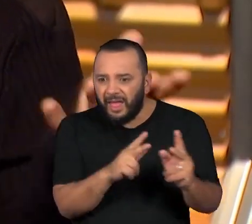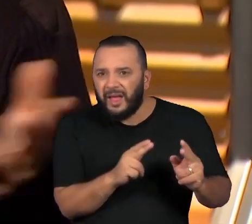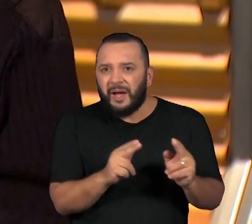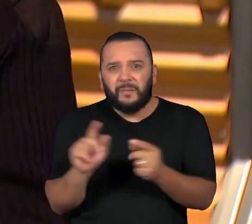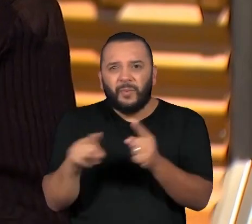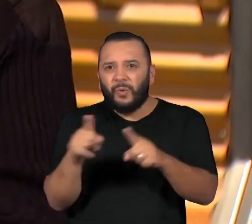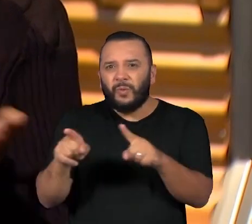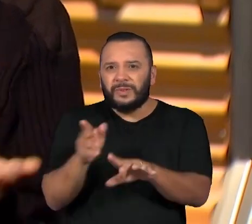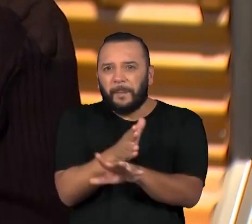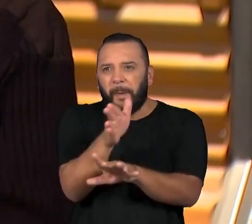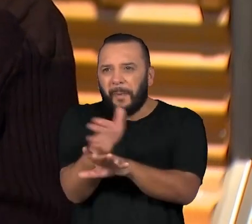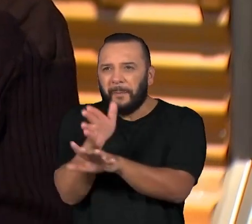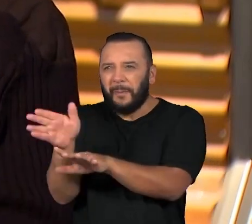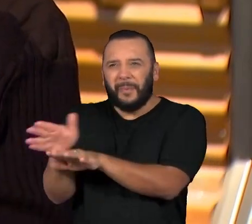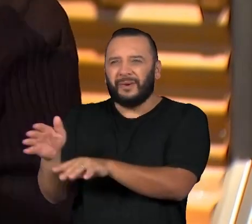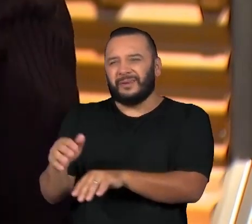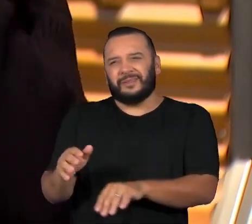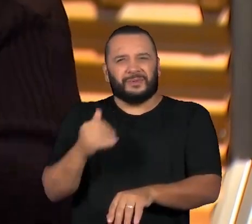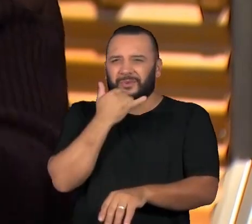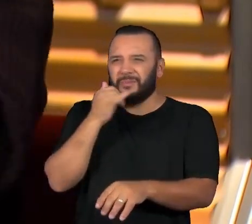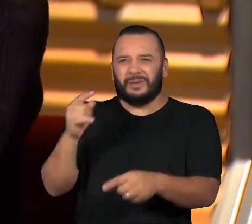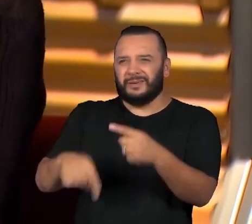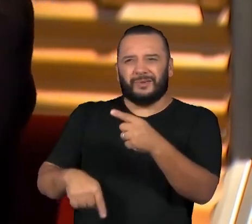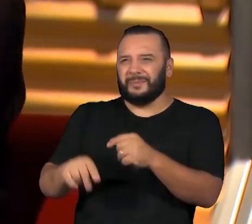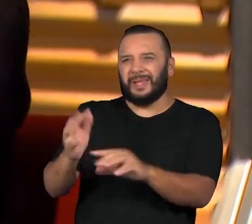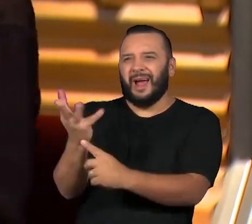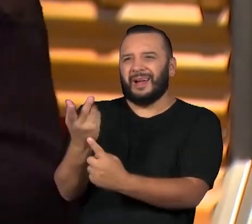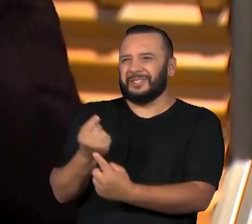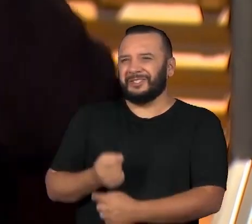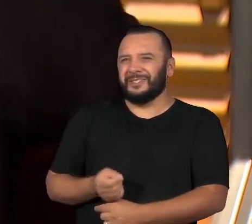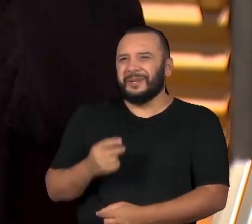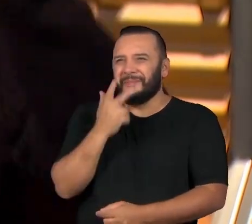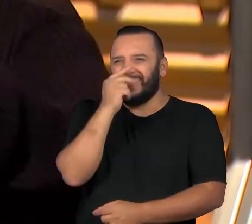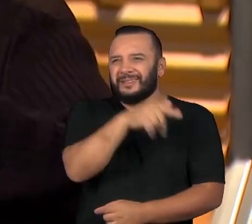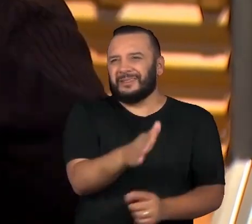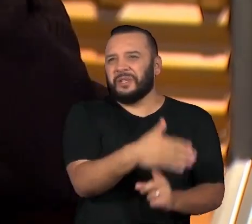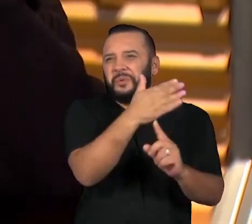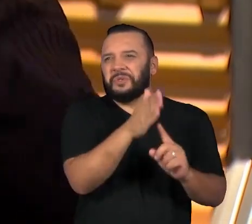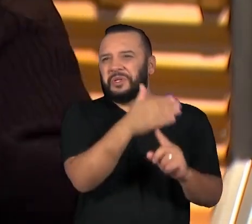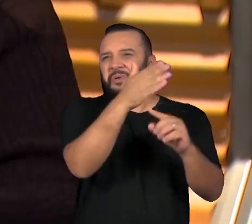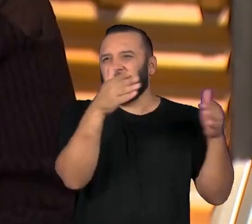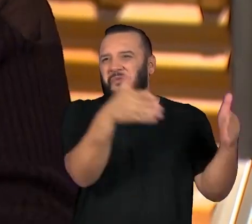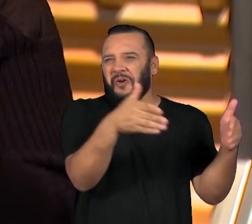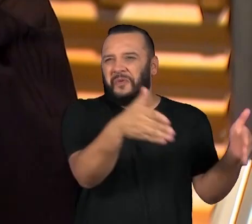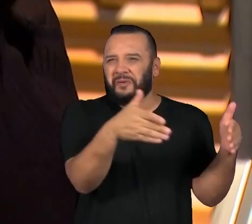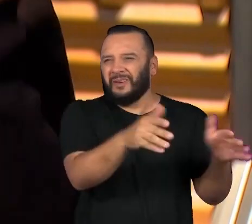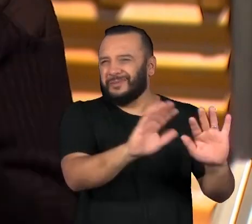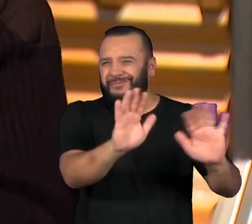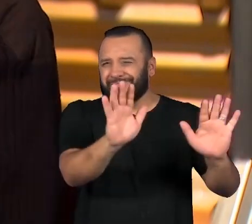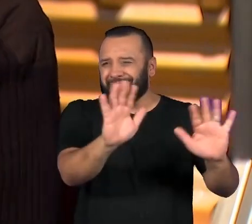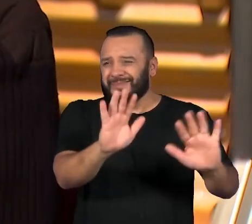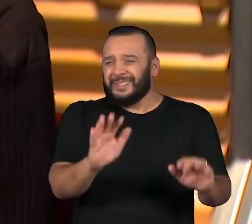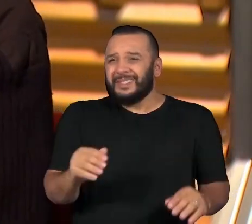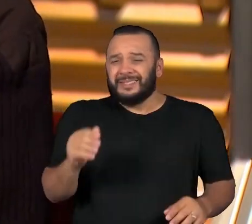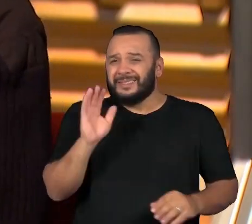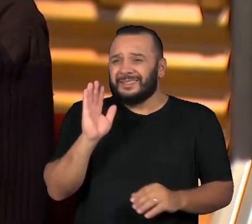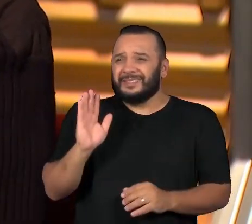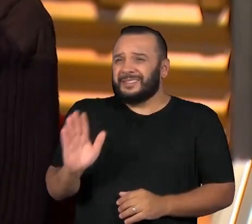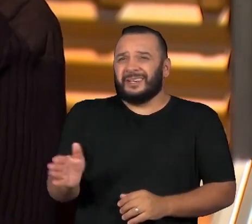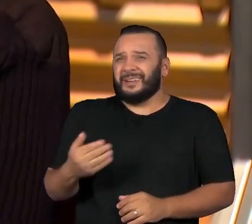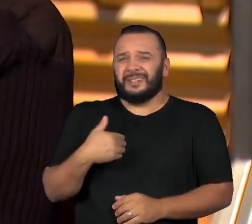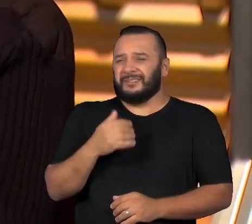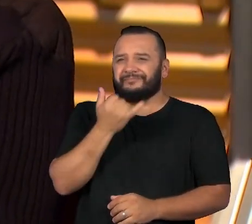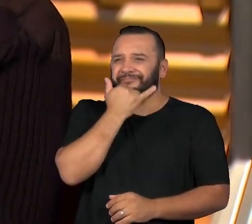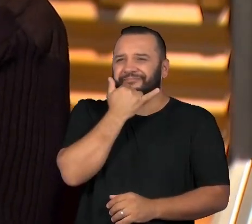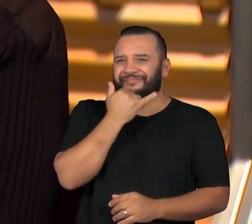E isso para mim não é arte você vai fazer uma coisa muito mecânica muito em cima do do relógio e tudo você não consegue escutar aquilo duas ou três vezes